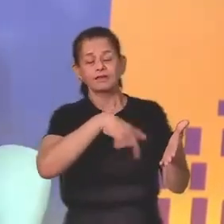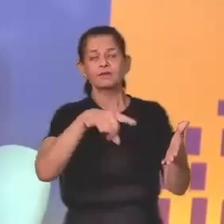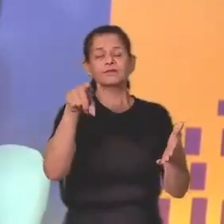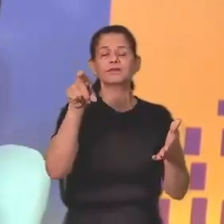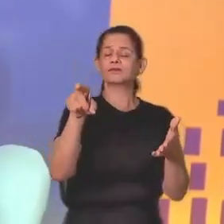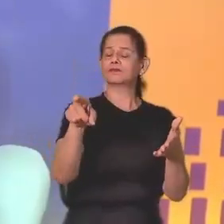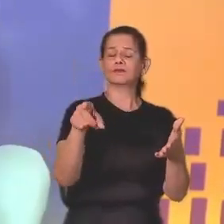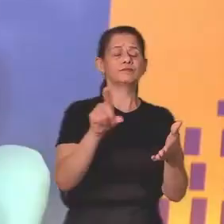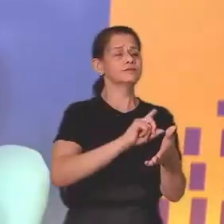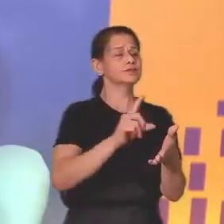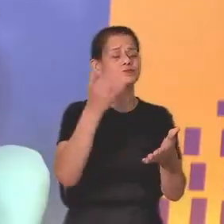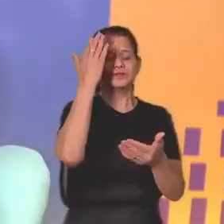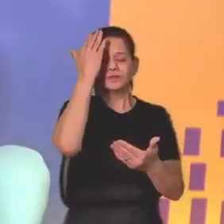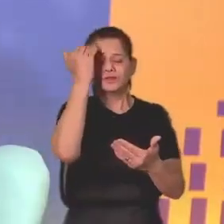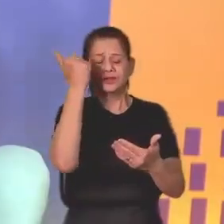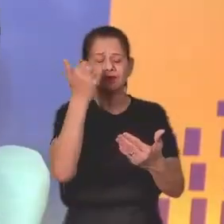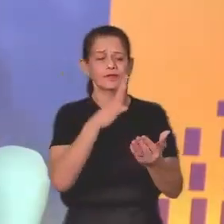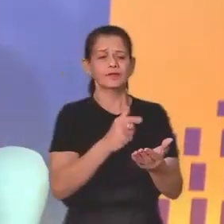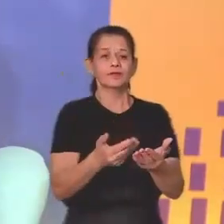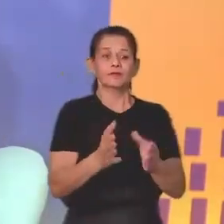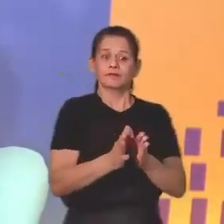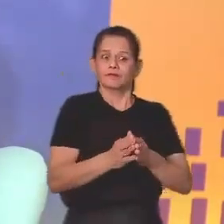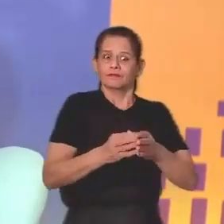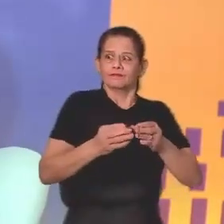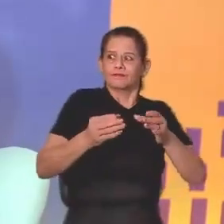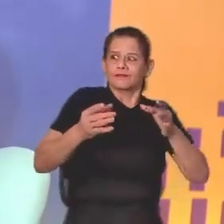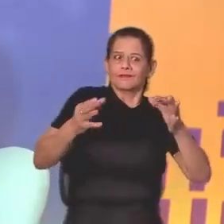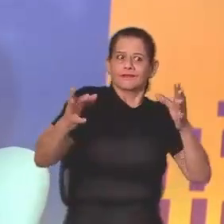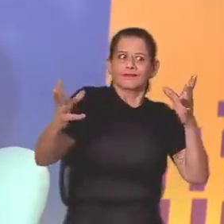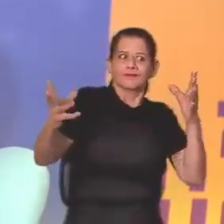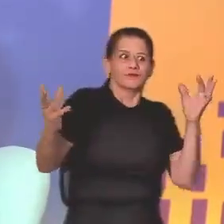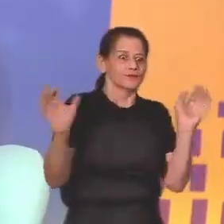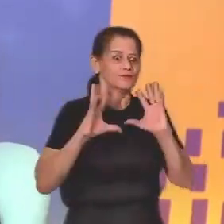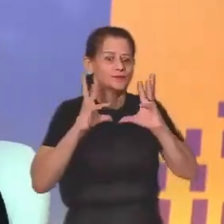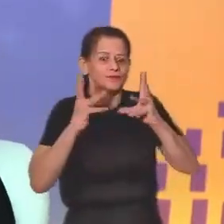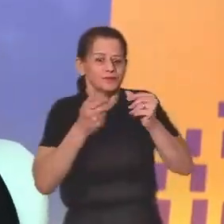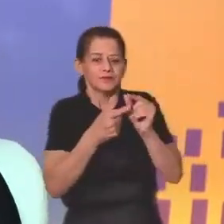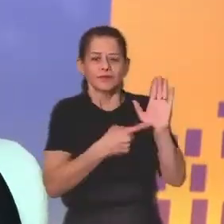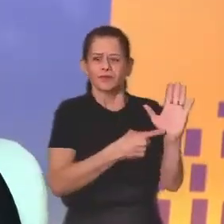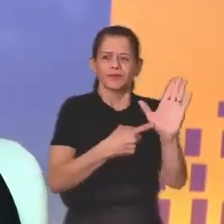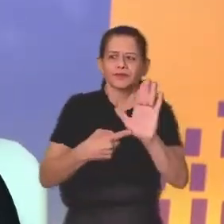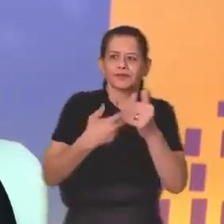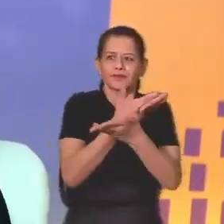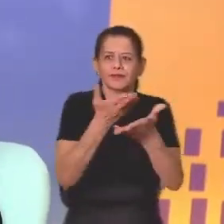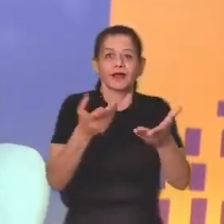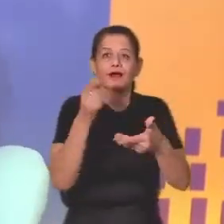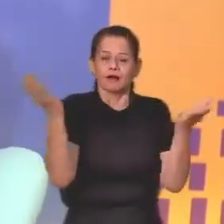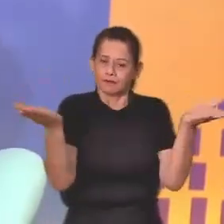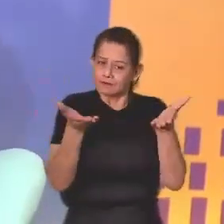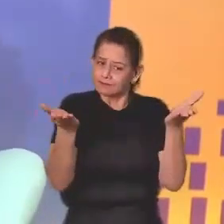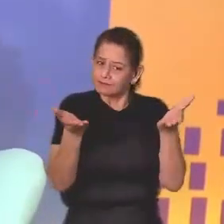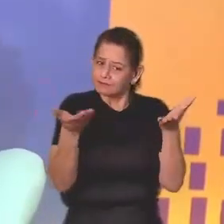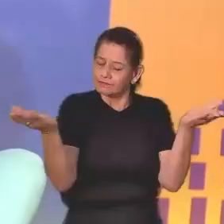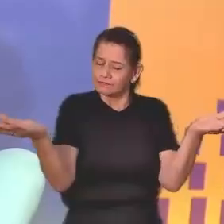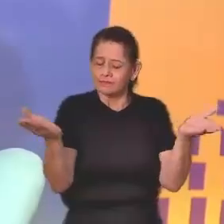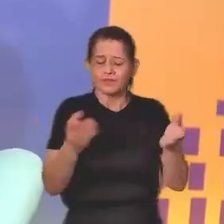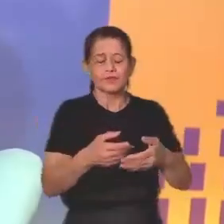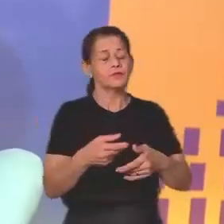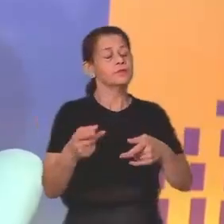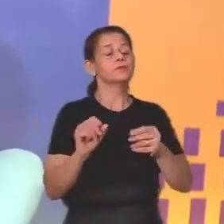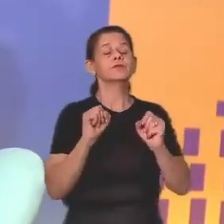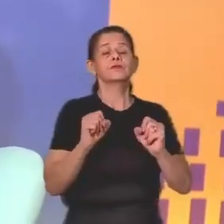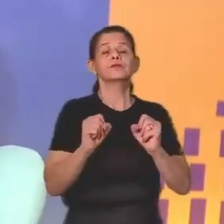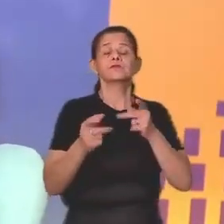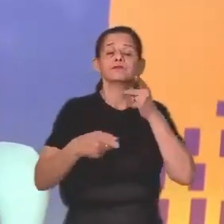eu não sabia, assim, que ia dar isso tudo que está acontecendo agora. Então, assim, por isso que eu te